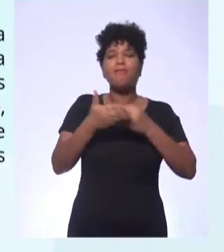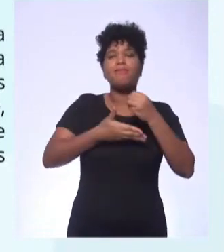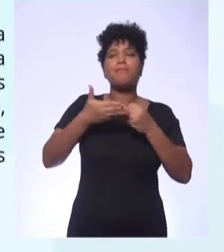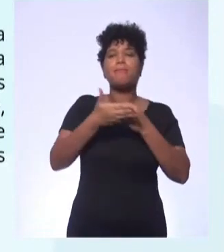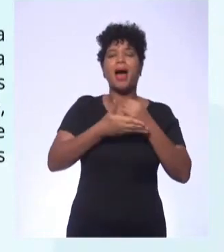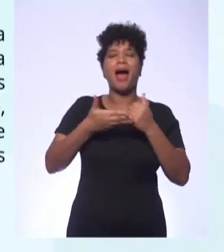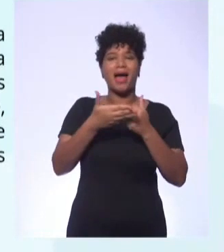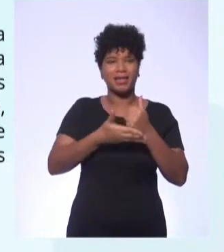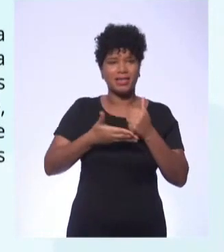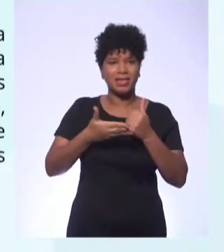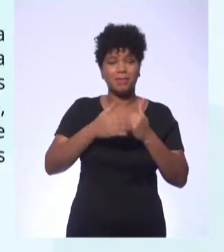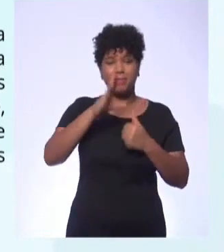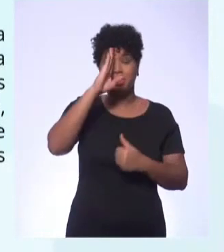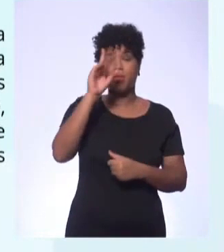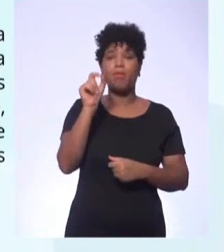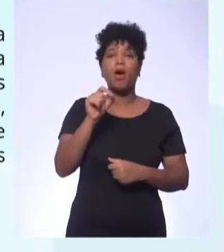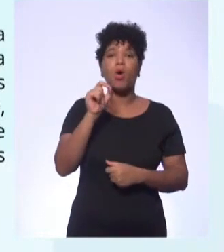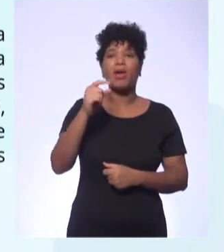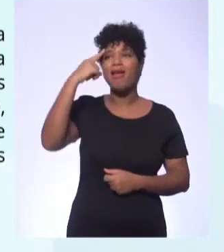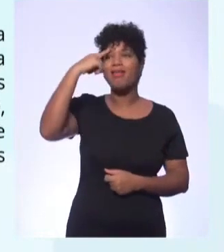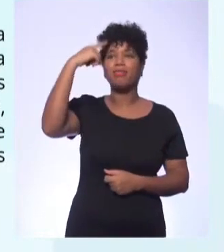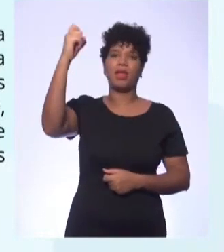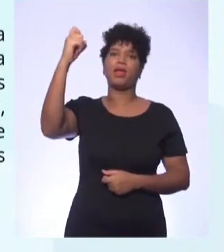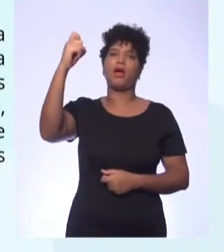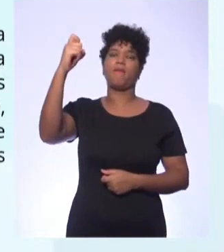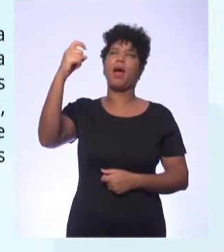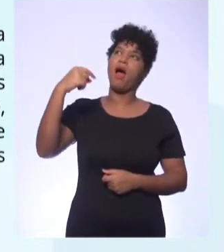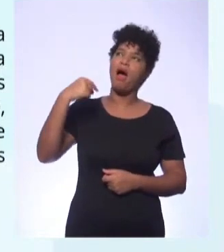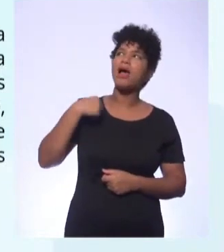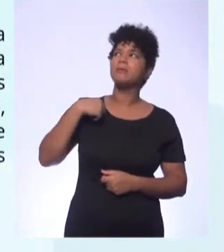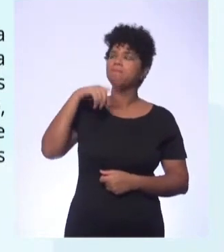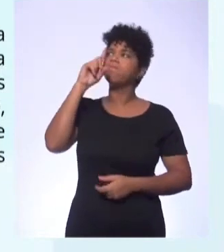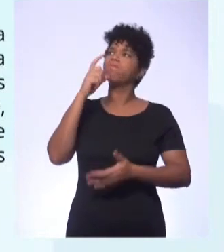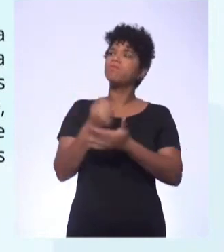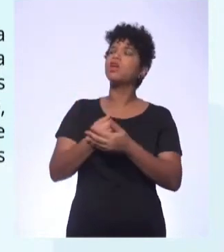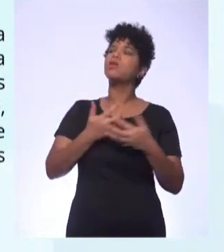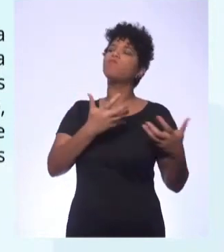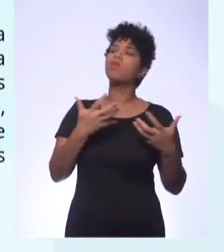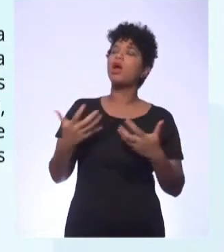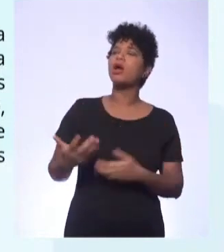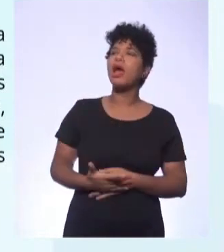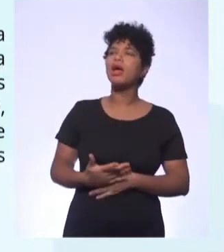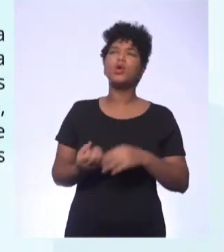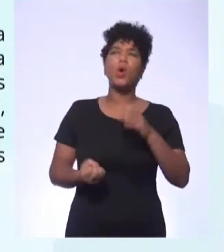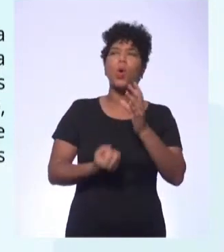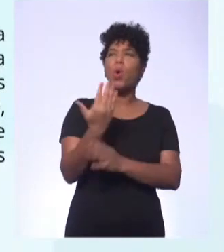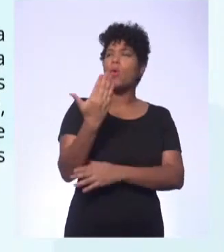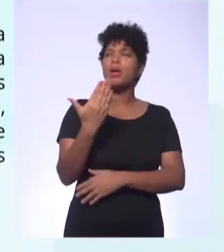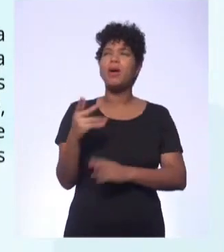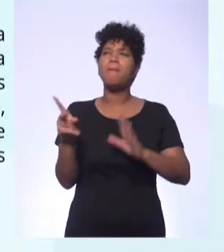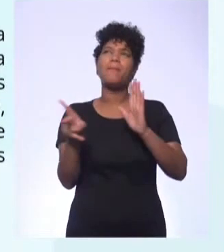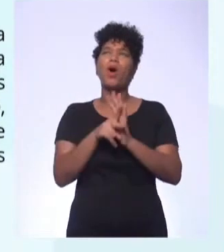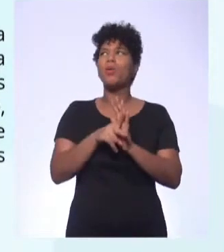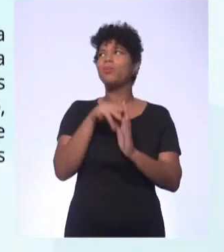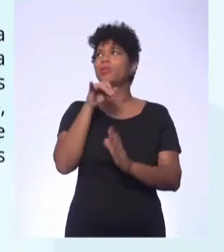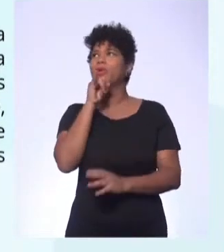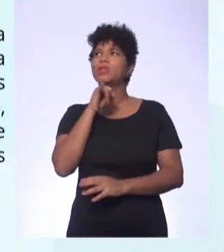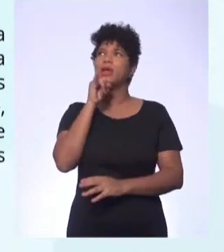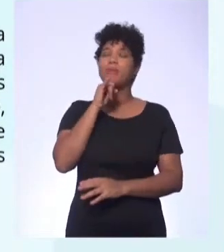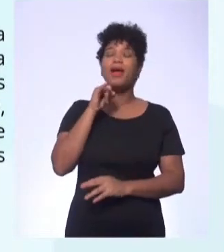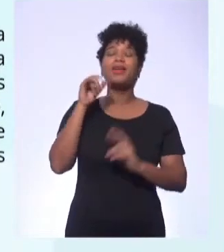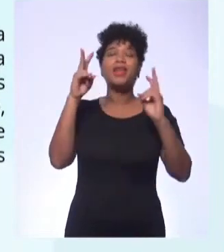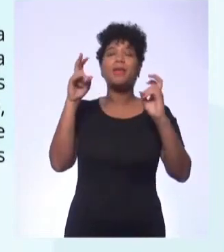Ele tem aquela ideia inicial, aquele insight, ele pensa, eu quero fazer uma obra falando sobre o amor, por exemplo,